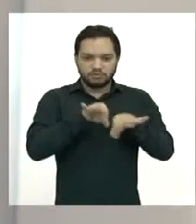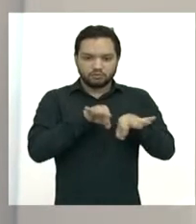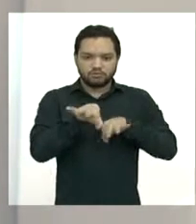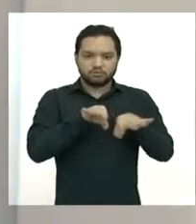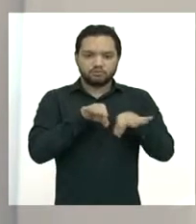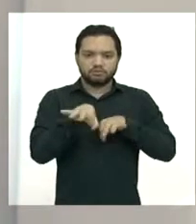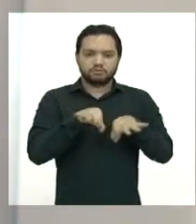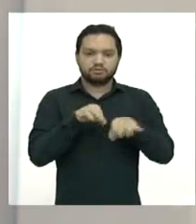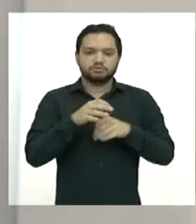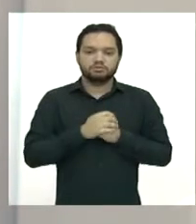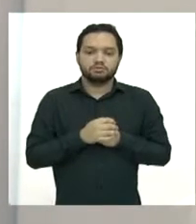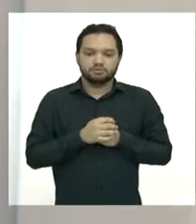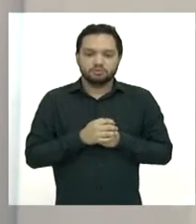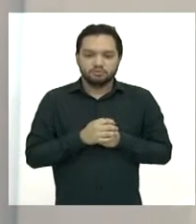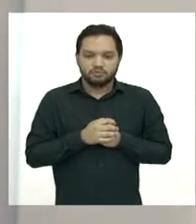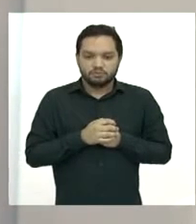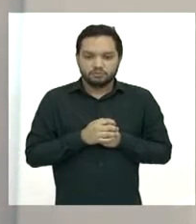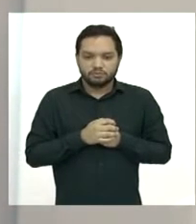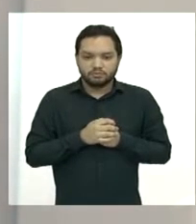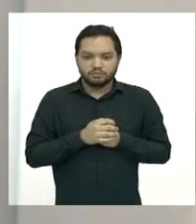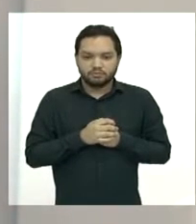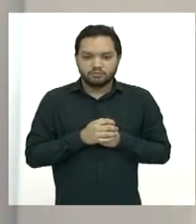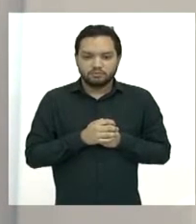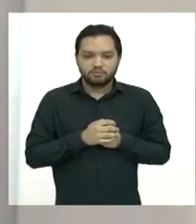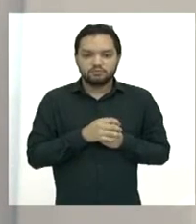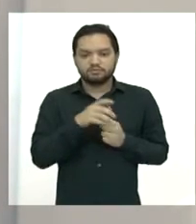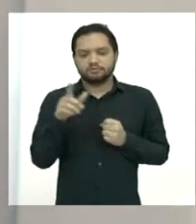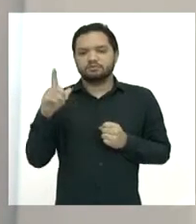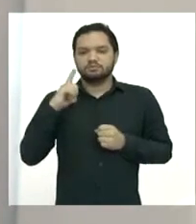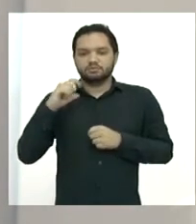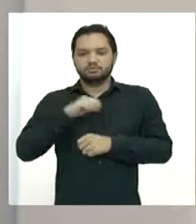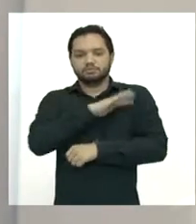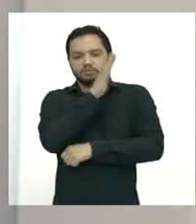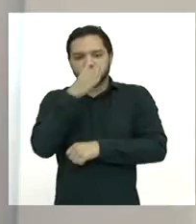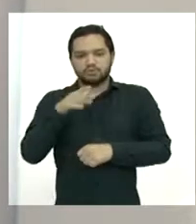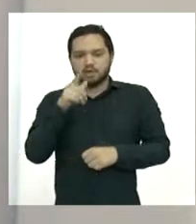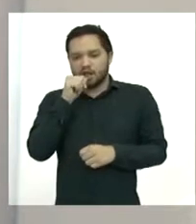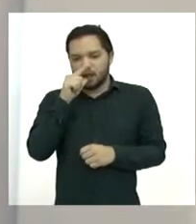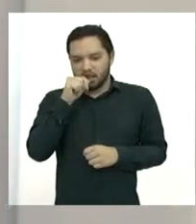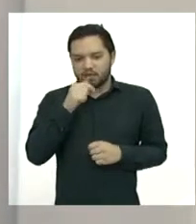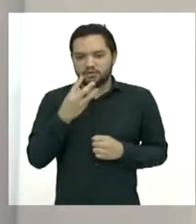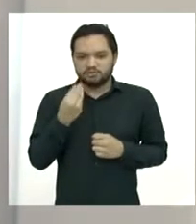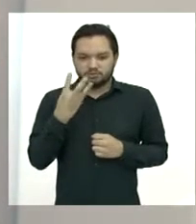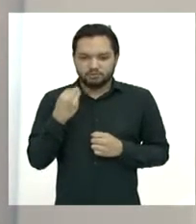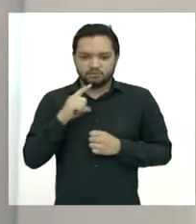do que a cidade vizinha, que é Itapajé, que é serra, que tem água com fartura. E aí a